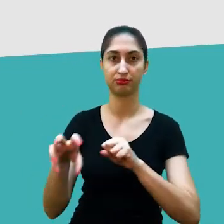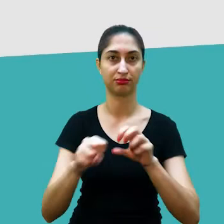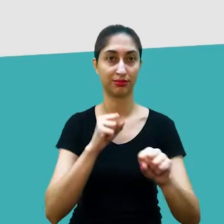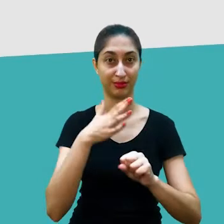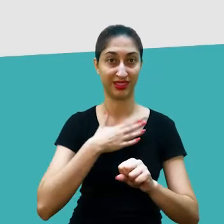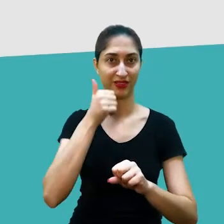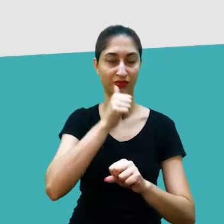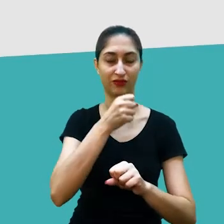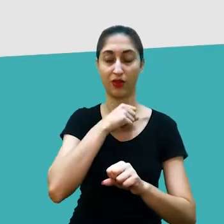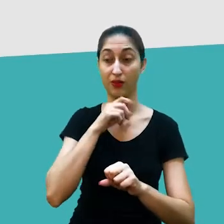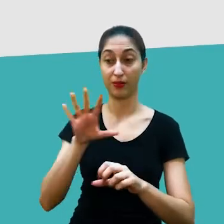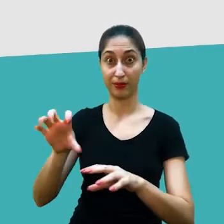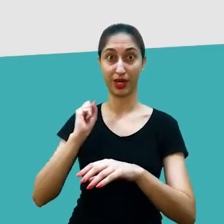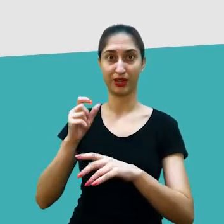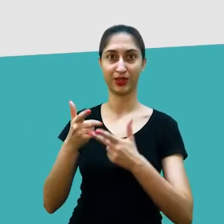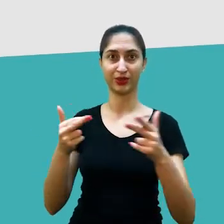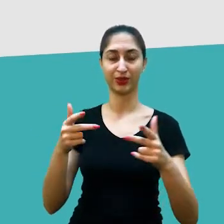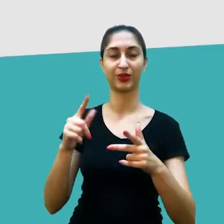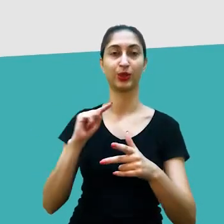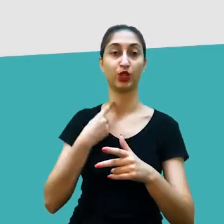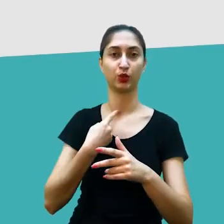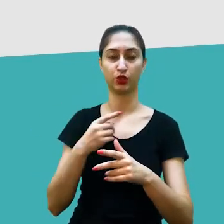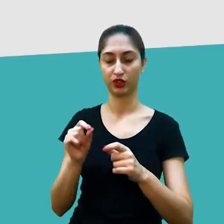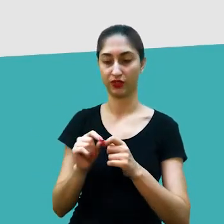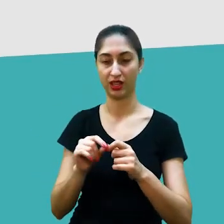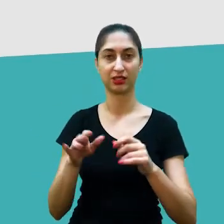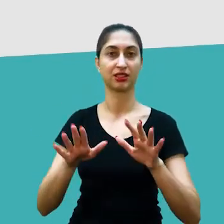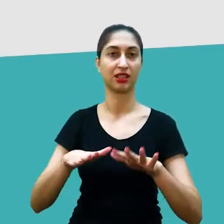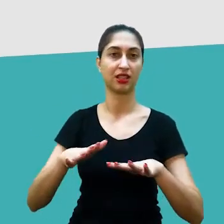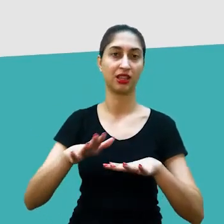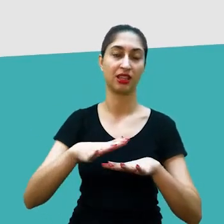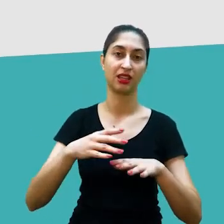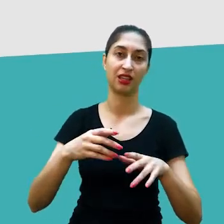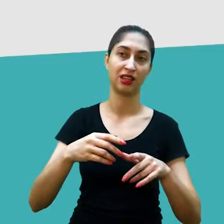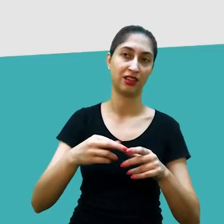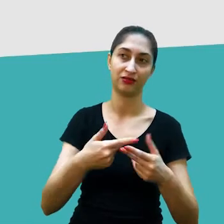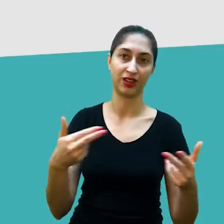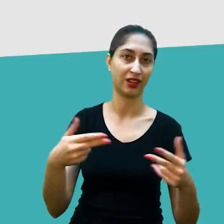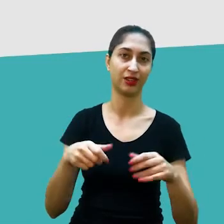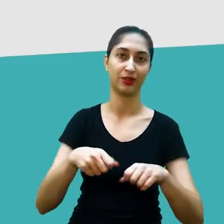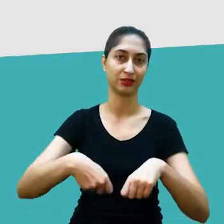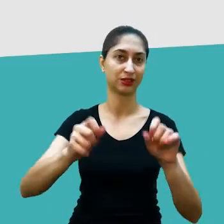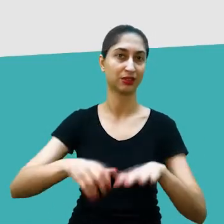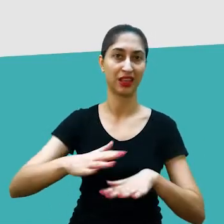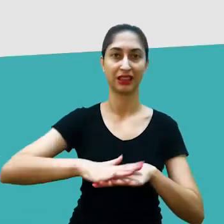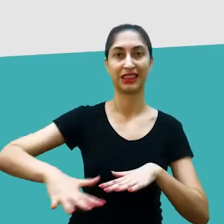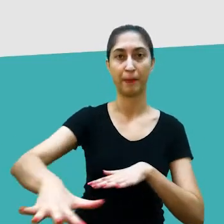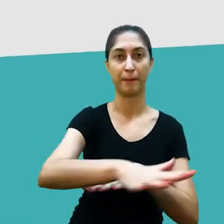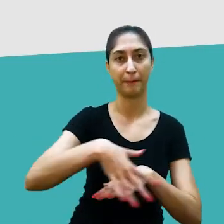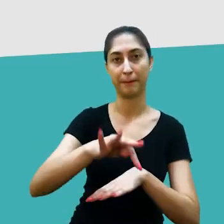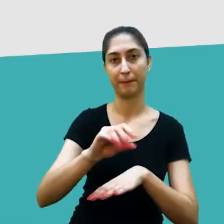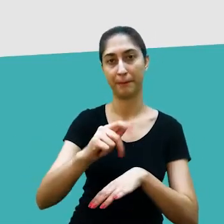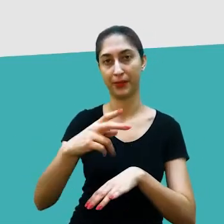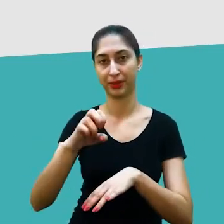o lixo, e ela fazia essa coxa de retalho, fazia tapetes. Isso é uma coisa que é tão tradicional, aqui em